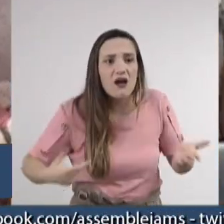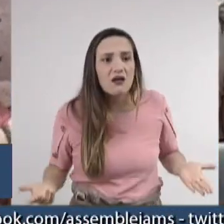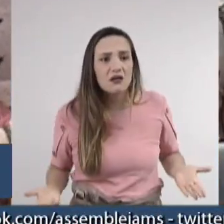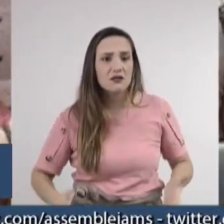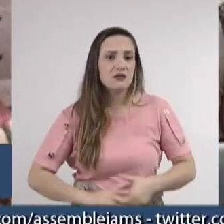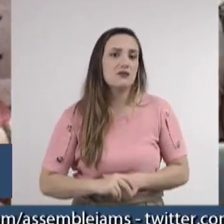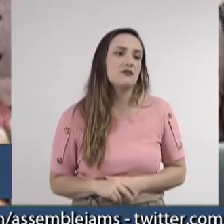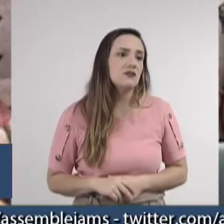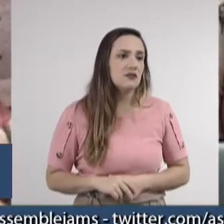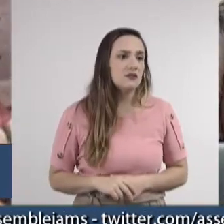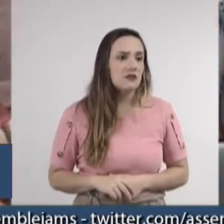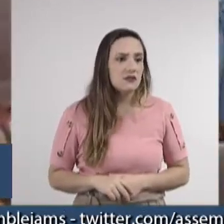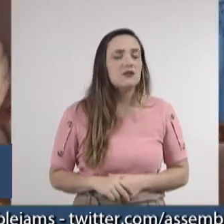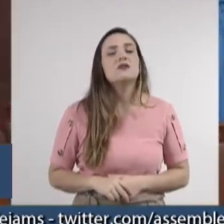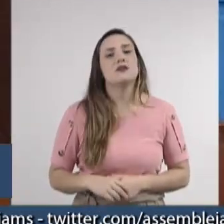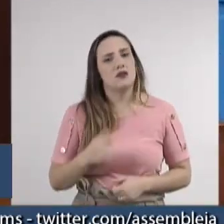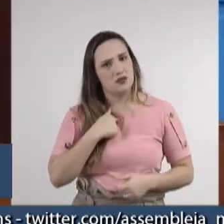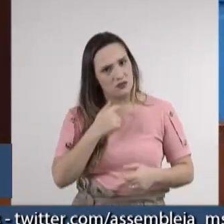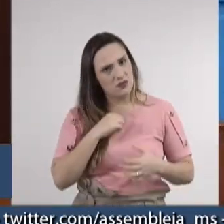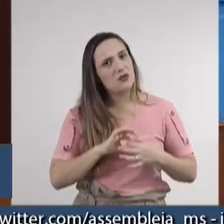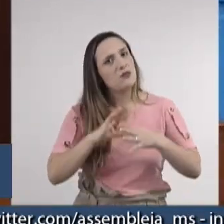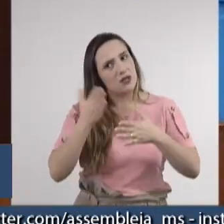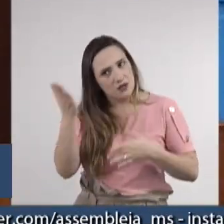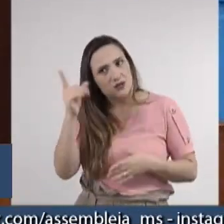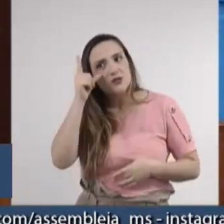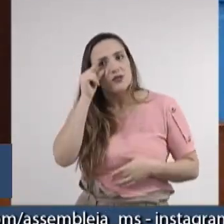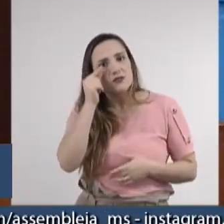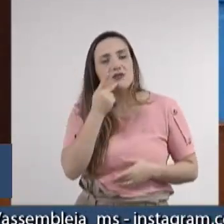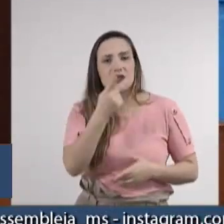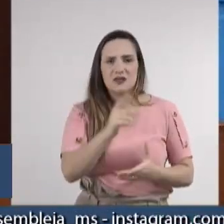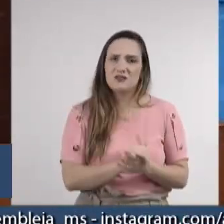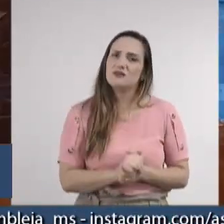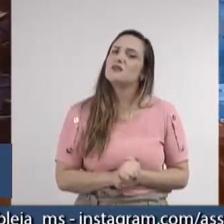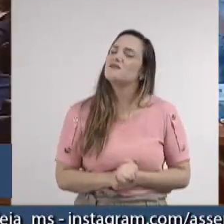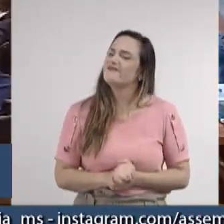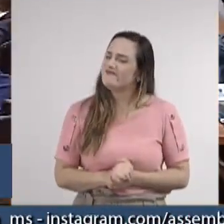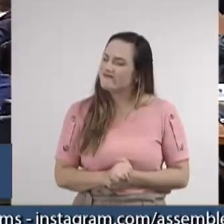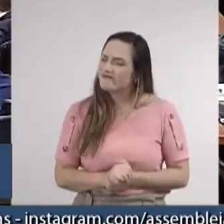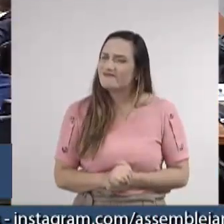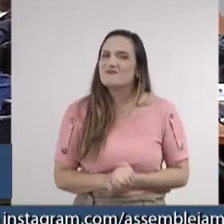ser penalizada. Então, eu vou fazer uma parte a Vossa Excelência. Então,